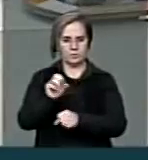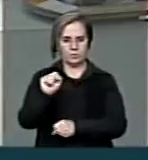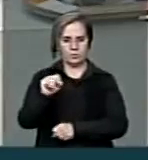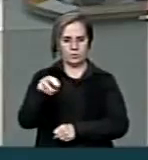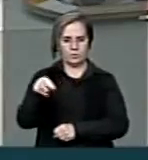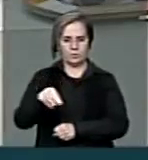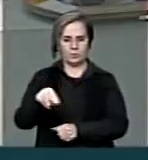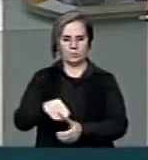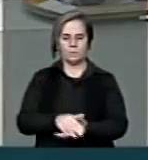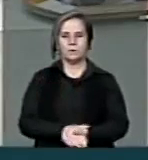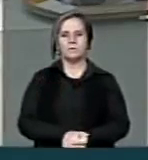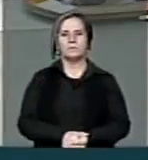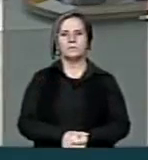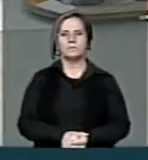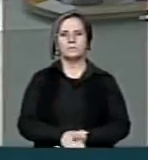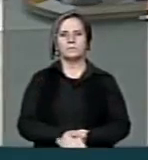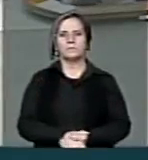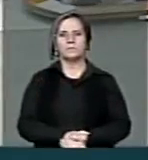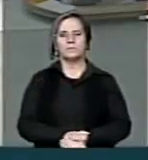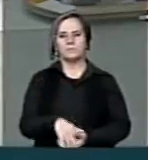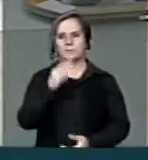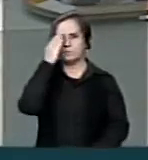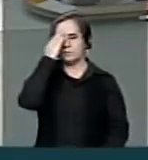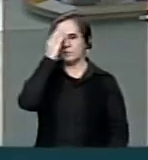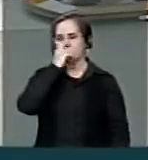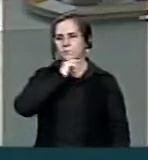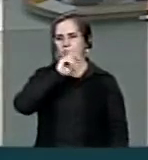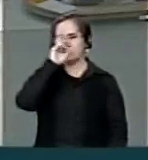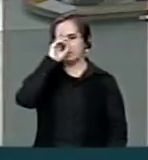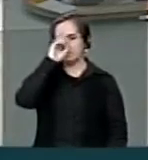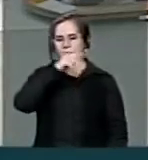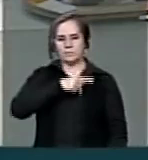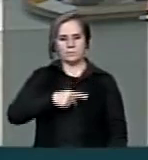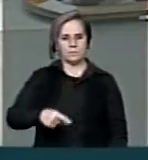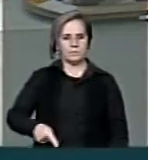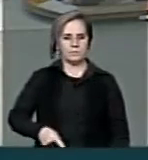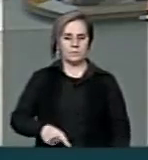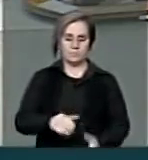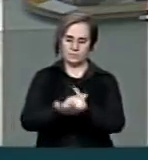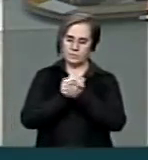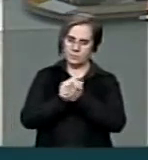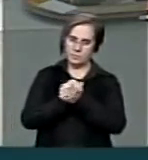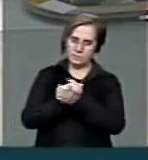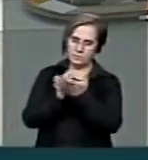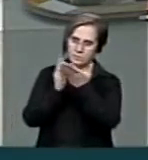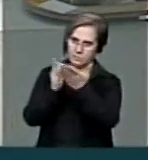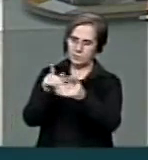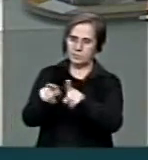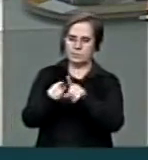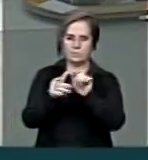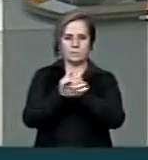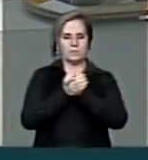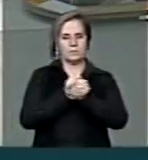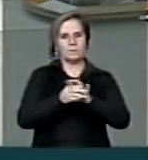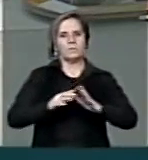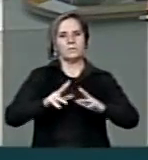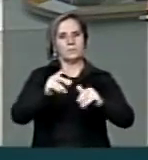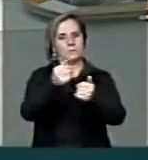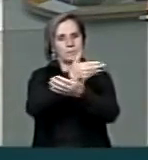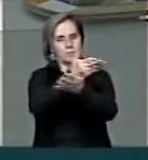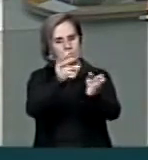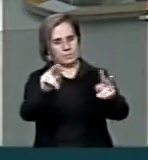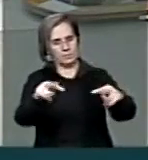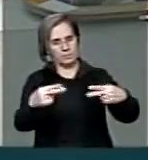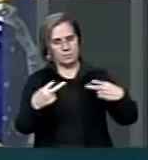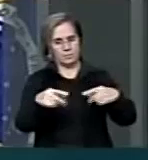Obrigado, senhor presidente. Obrigado, senhor presidente, e cumprimento a Vossa Excelência, assim como cumprimento a todos aqueles que nos assistem